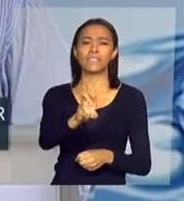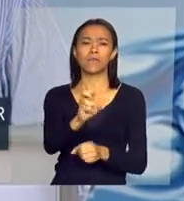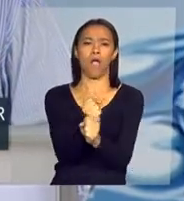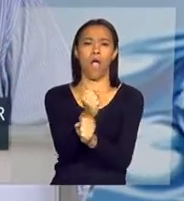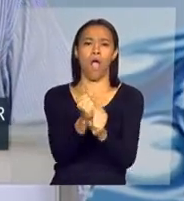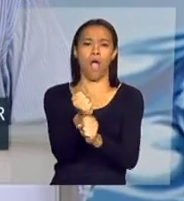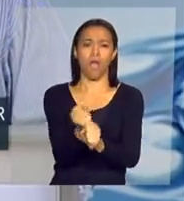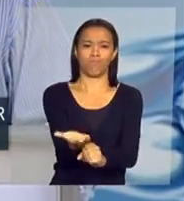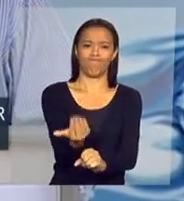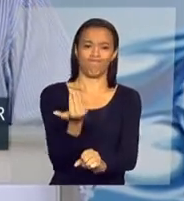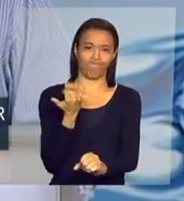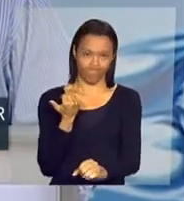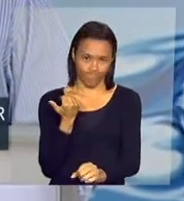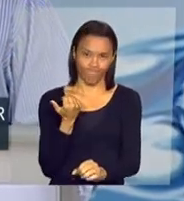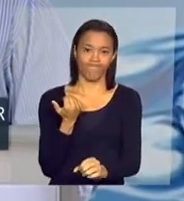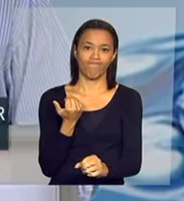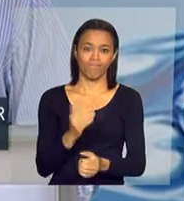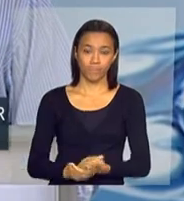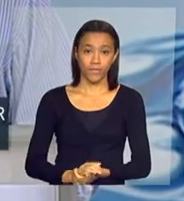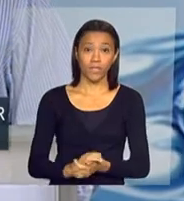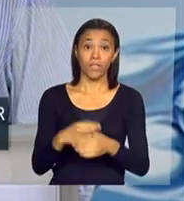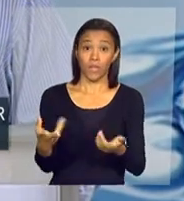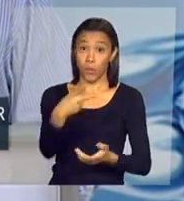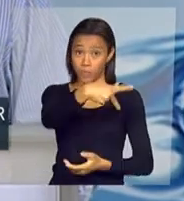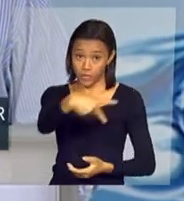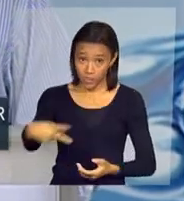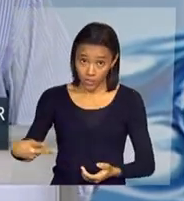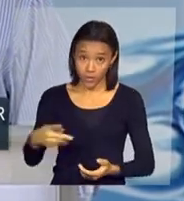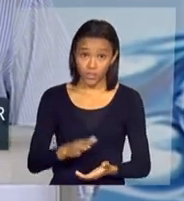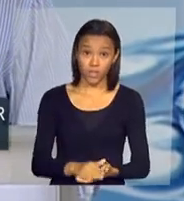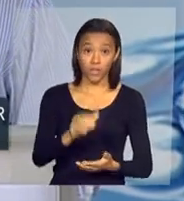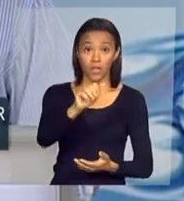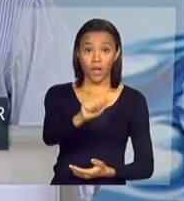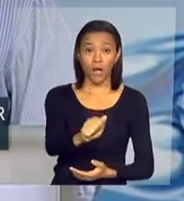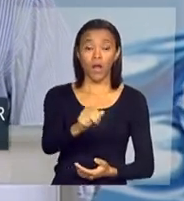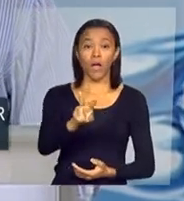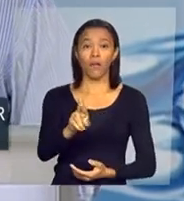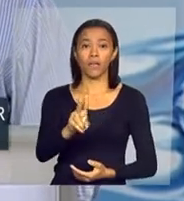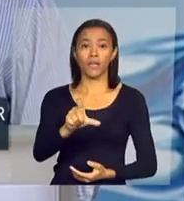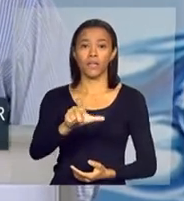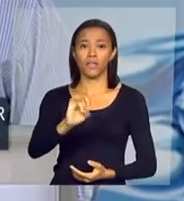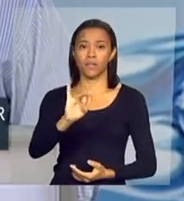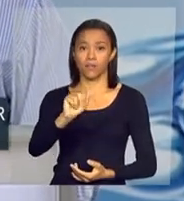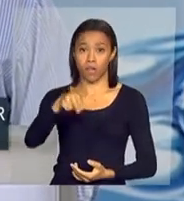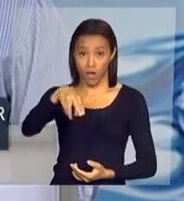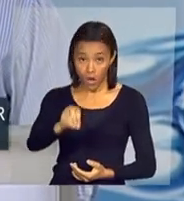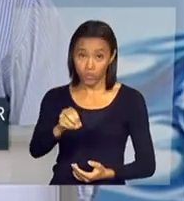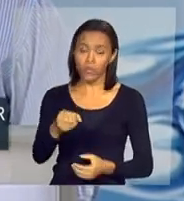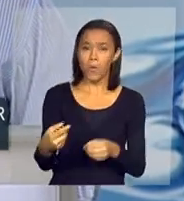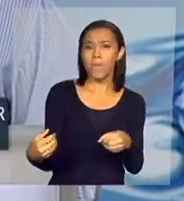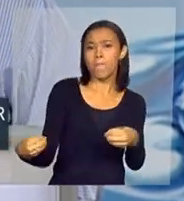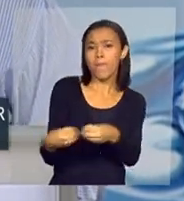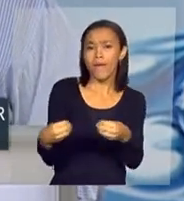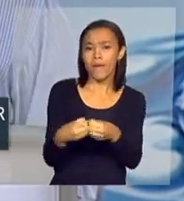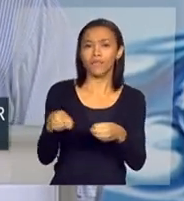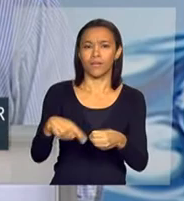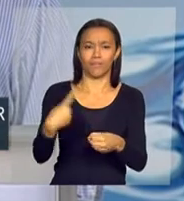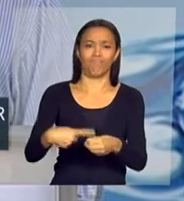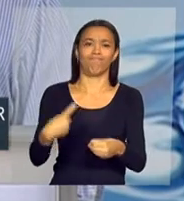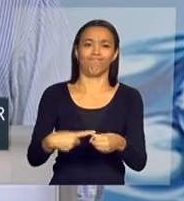atrás. O então presidente em exercício, Aureliano Chaves, esteve na cidade vizinha de Jaicóis.